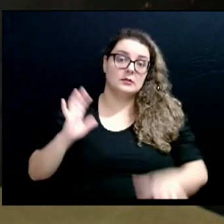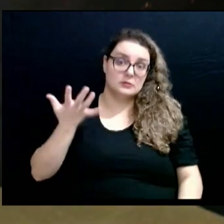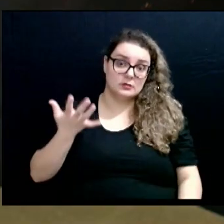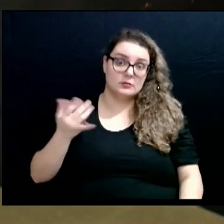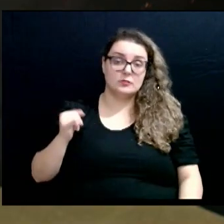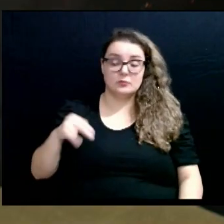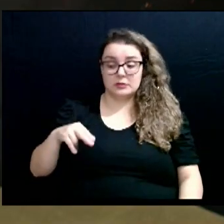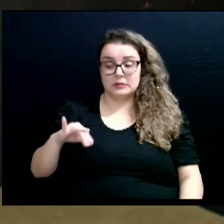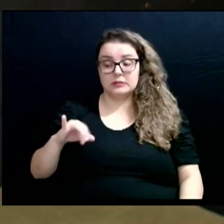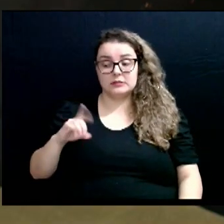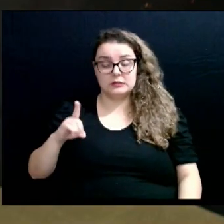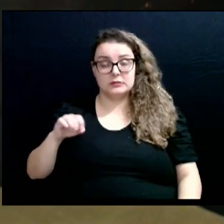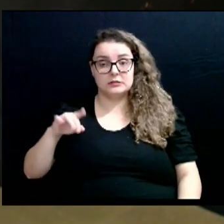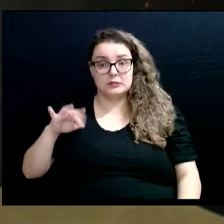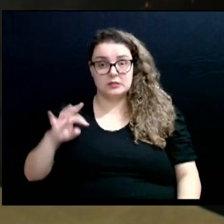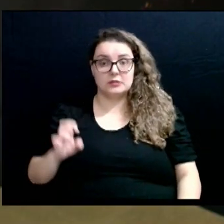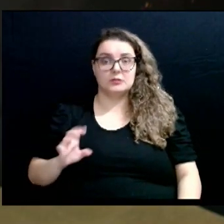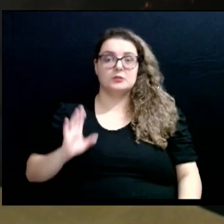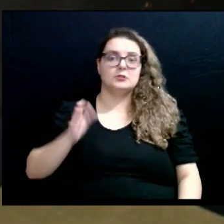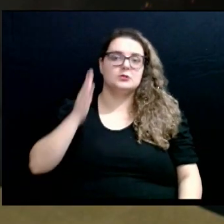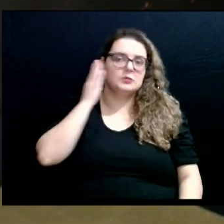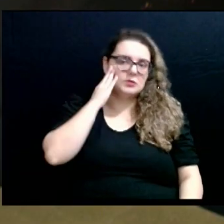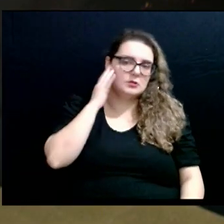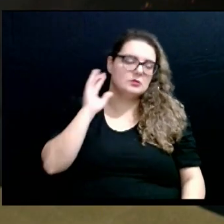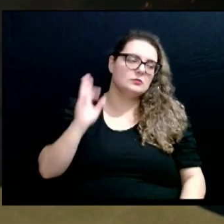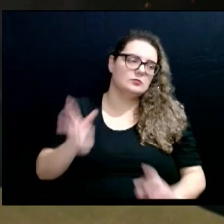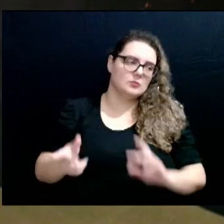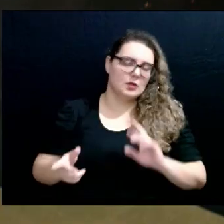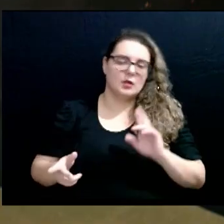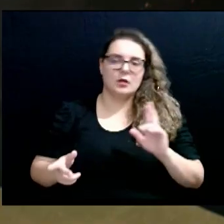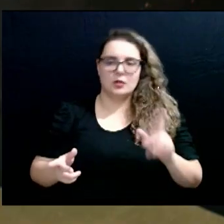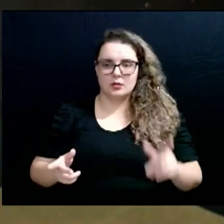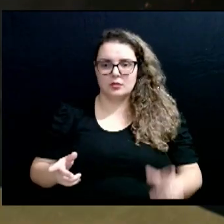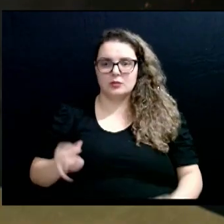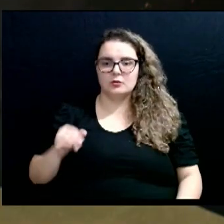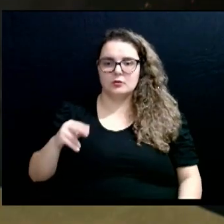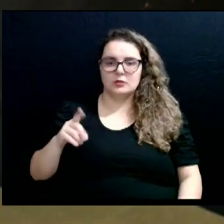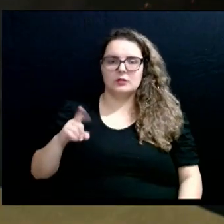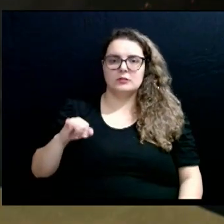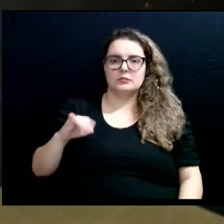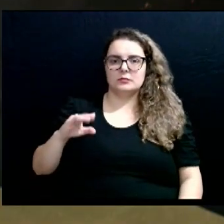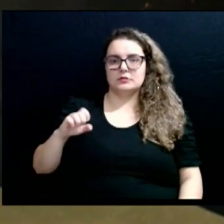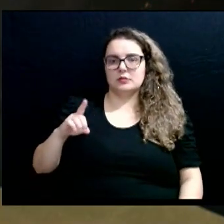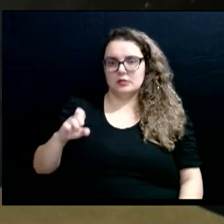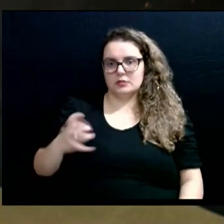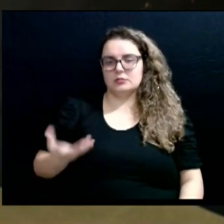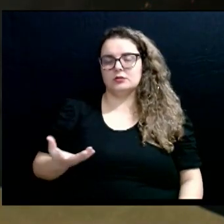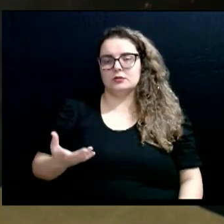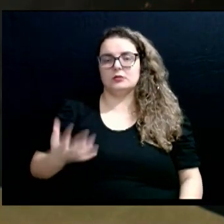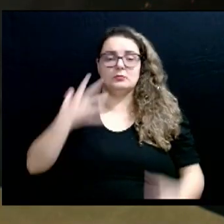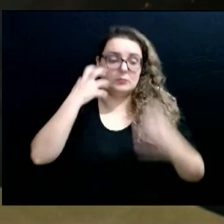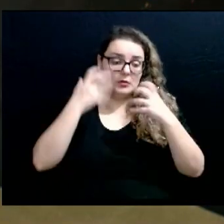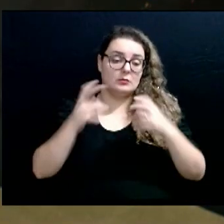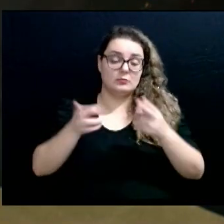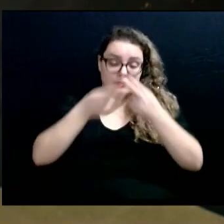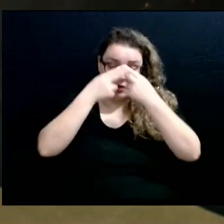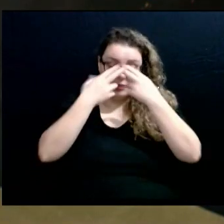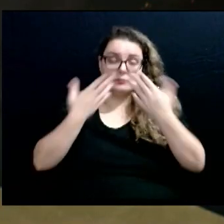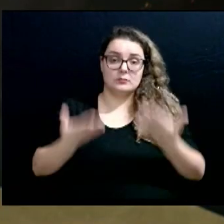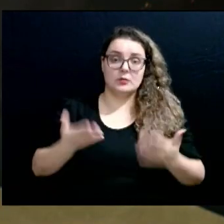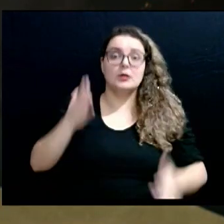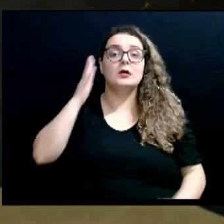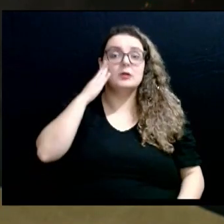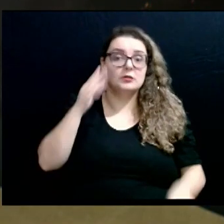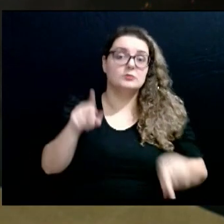gente já entendeu a diferença desse incidente que causou um estresse para o trauma e já entendeu também